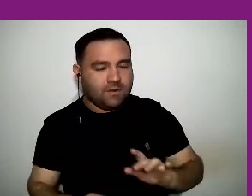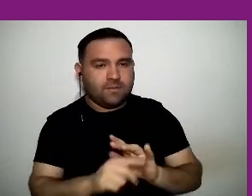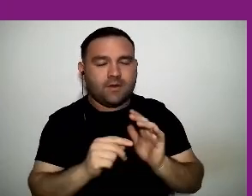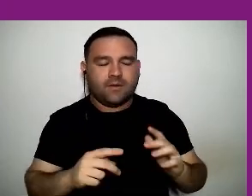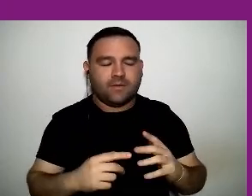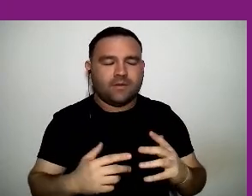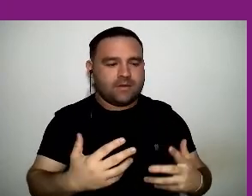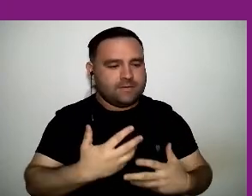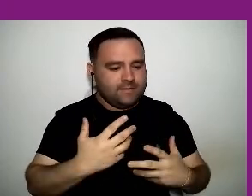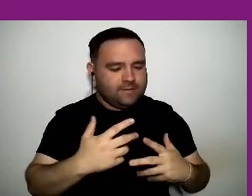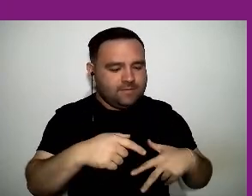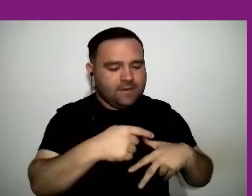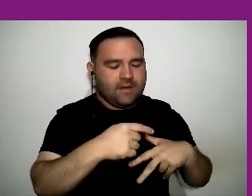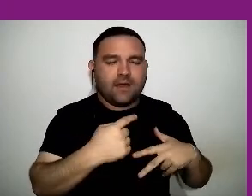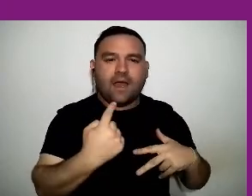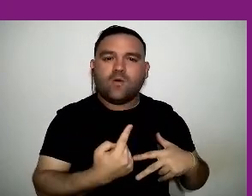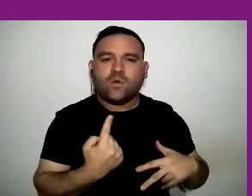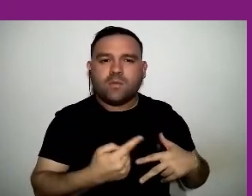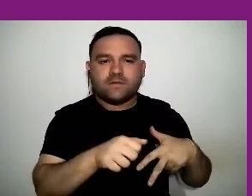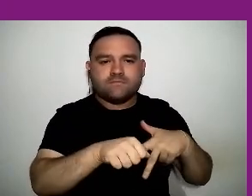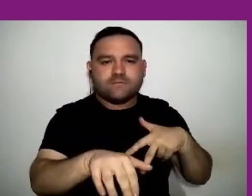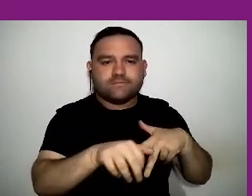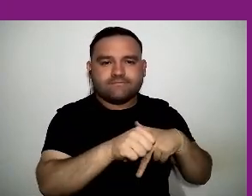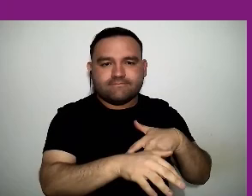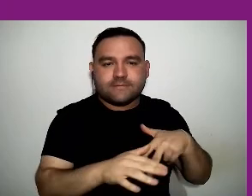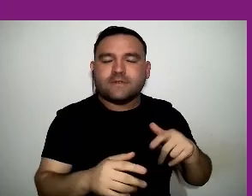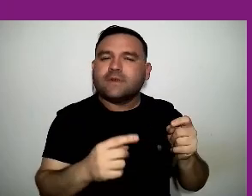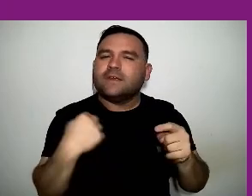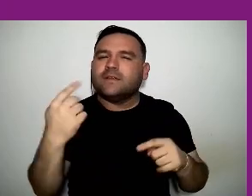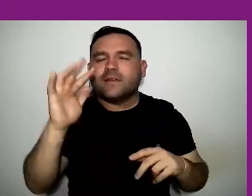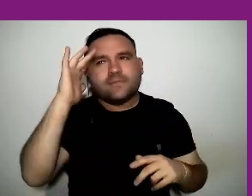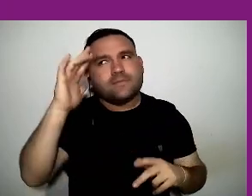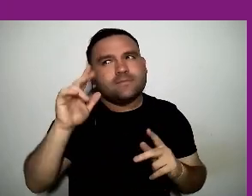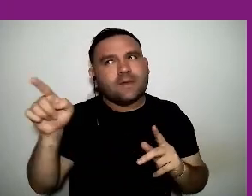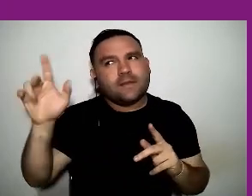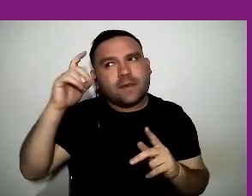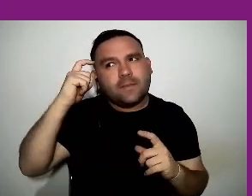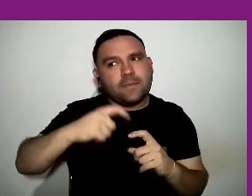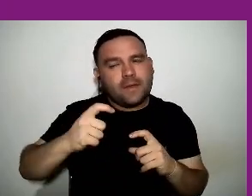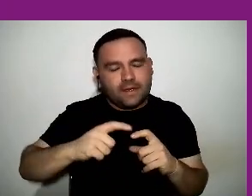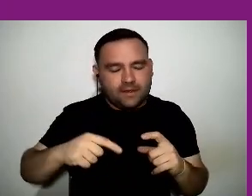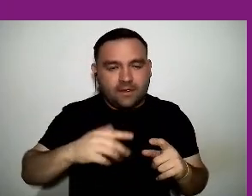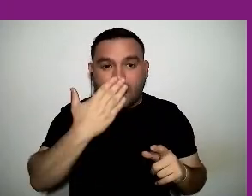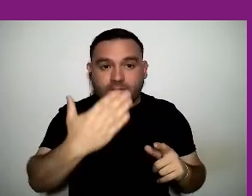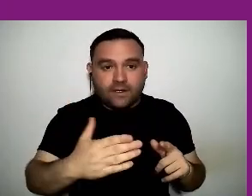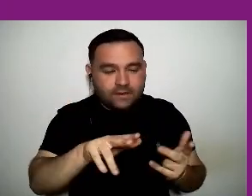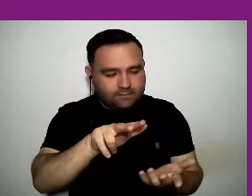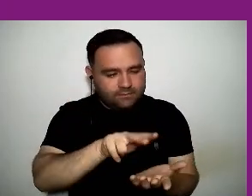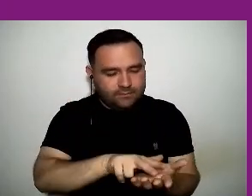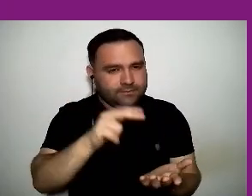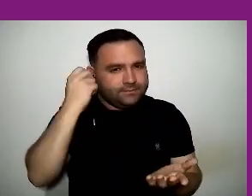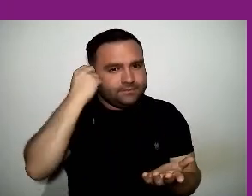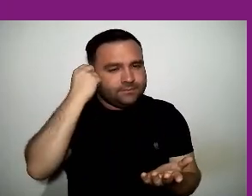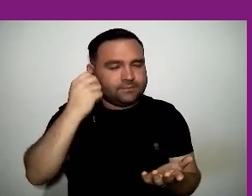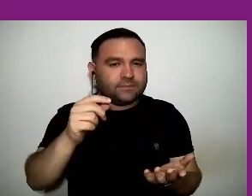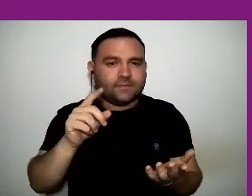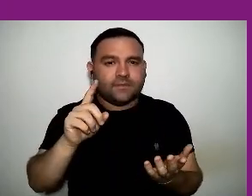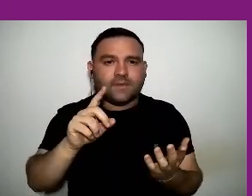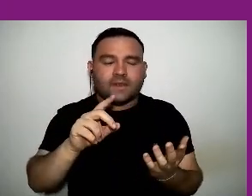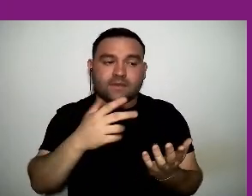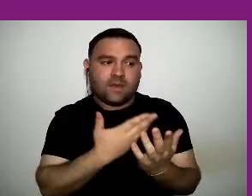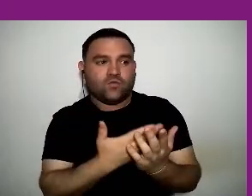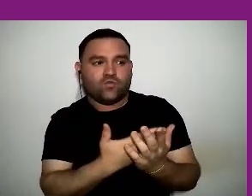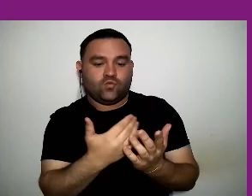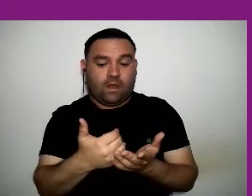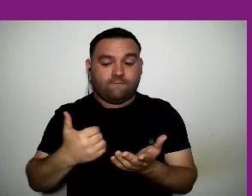ventilação mecânica automática. Se nós pensarmos como os médicos à beira-leito, normalmente fora dos